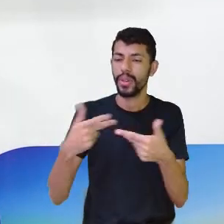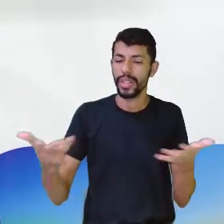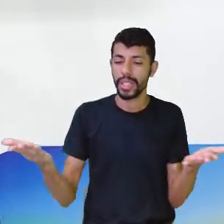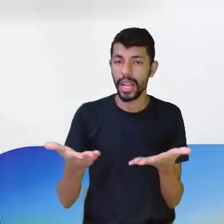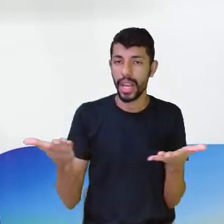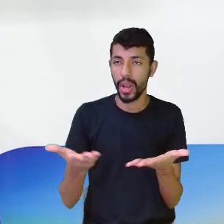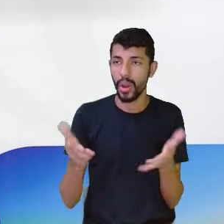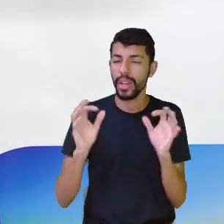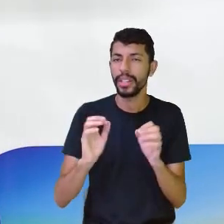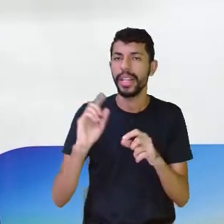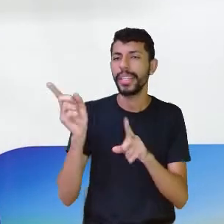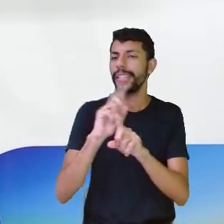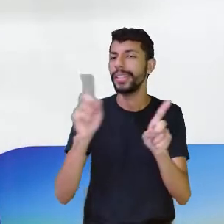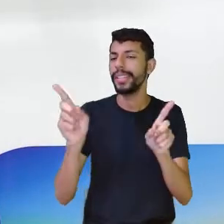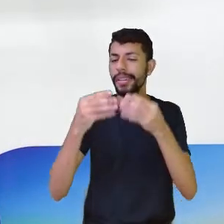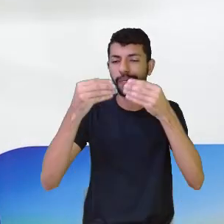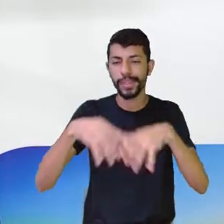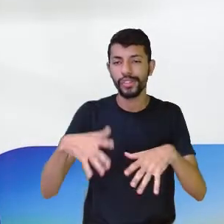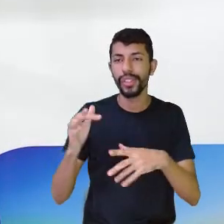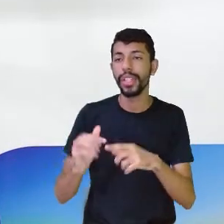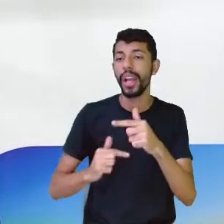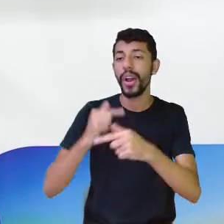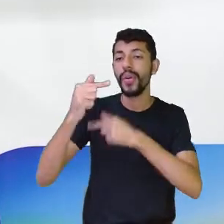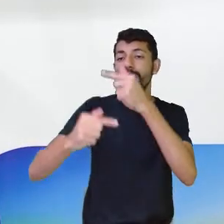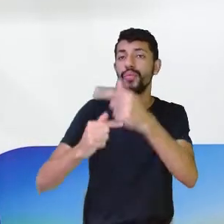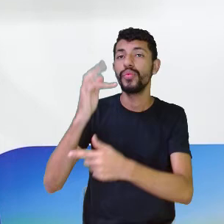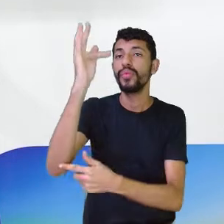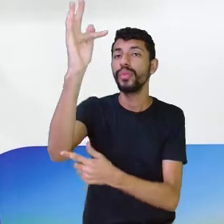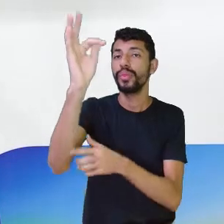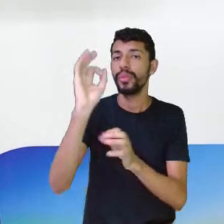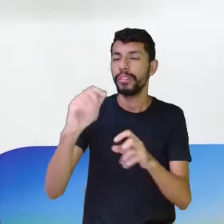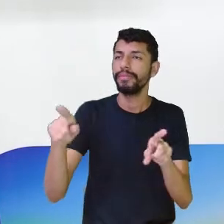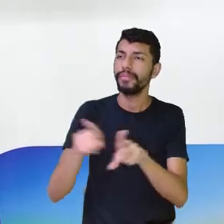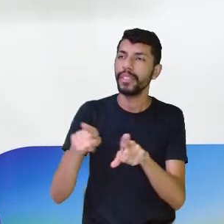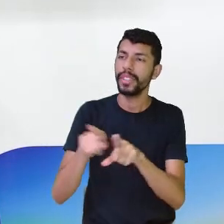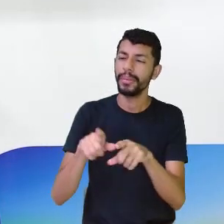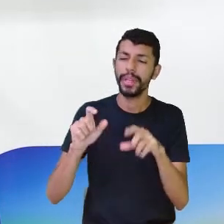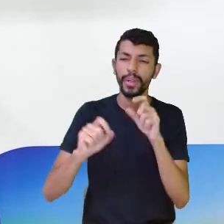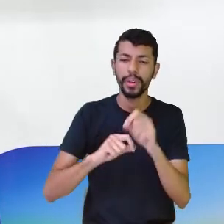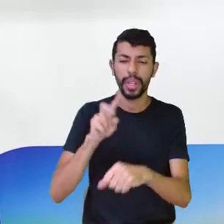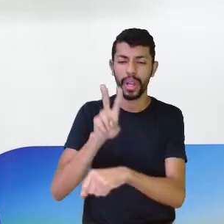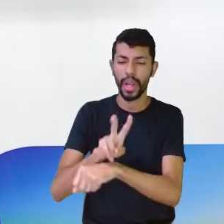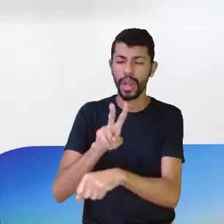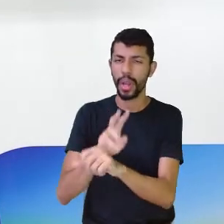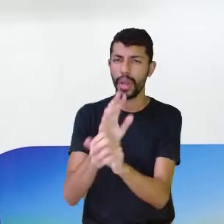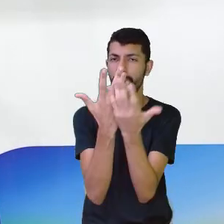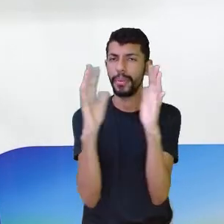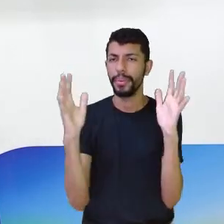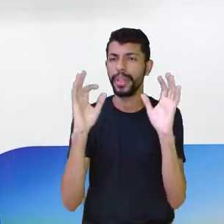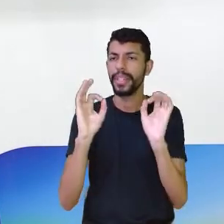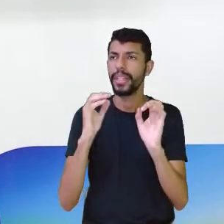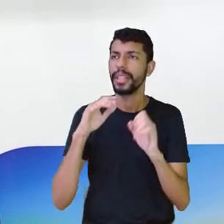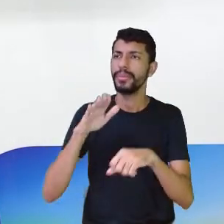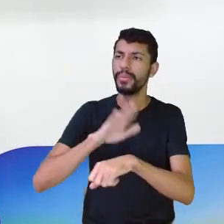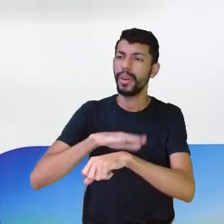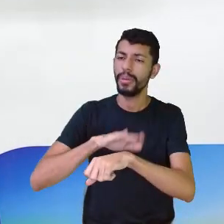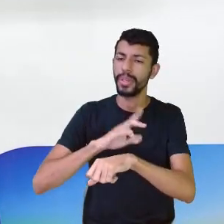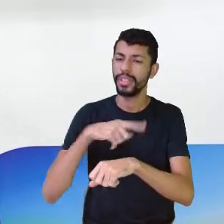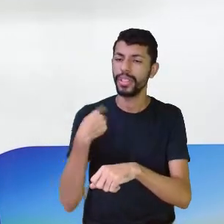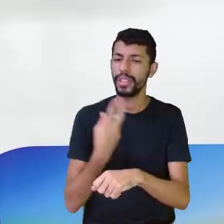presente que não vão afetar aí as gerações futuras e, claro, também vai preservar o meio ambiente no momento em que a gente está